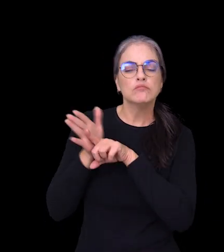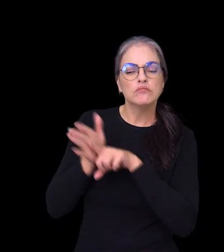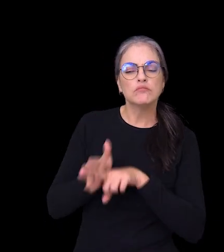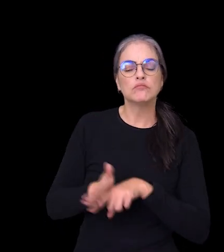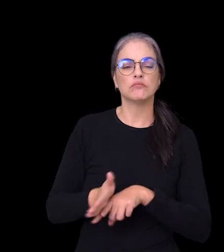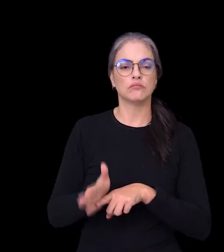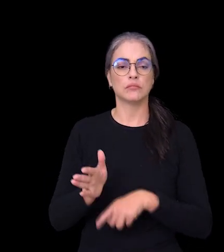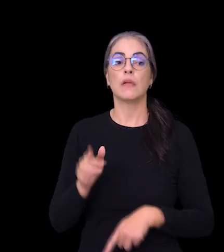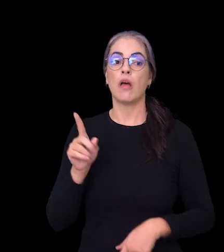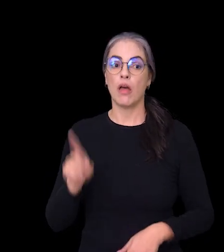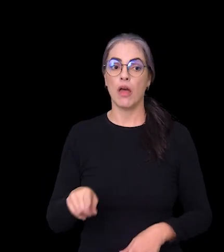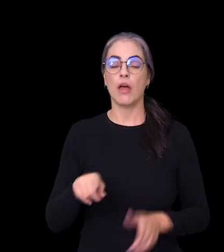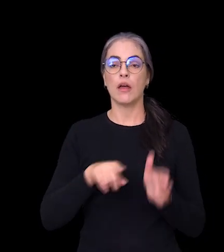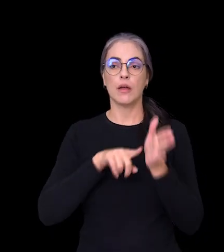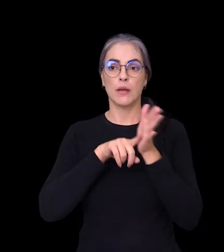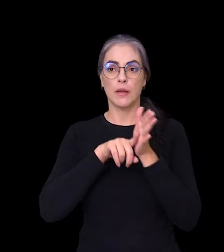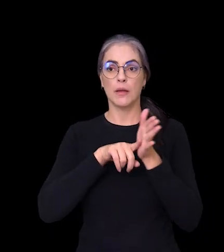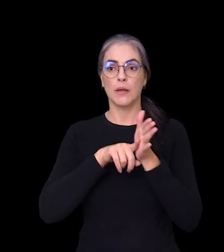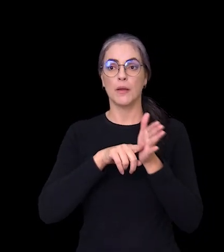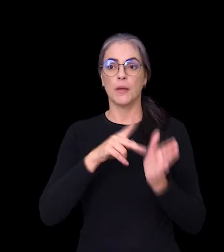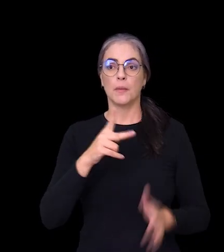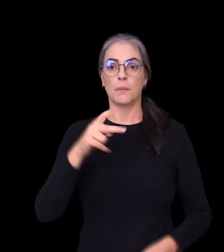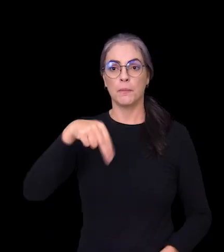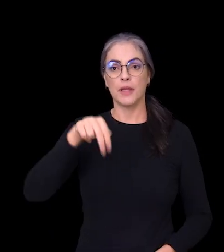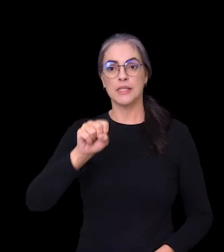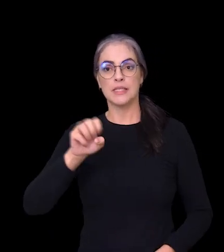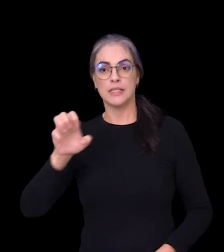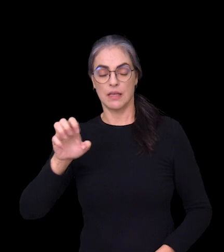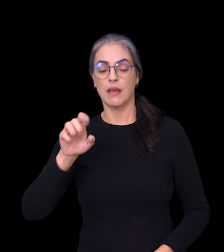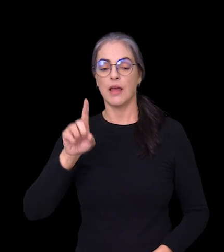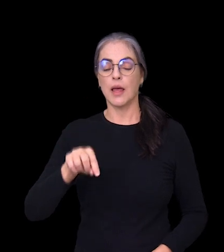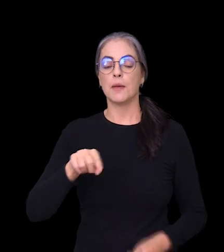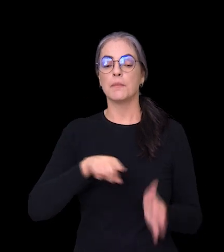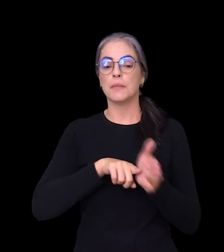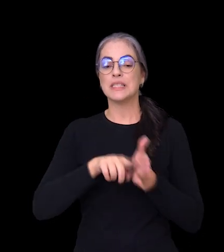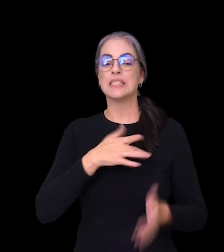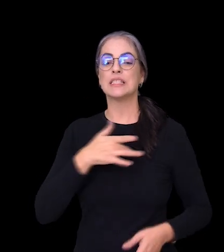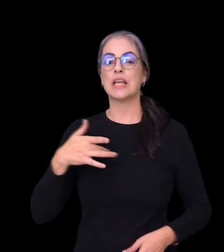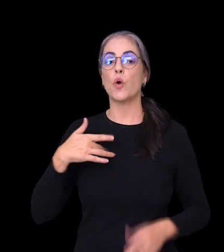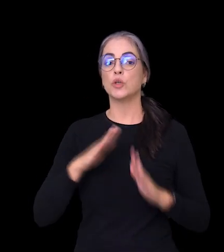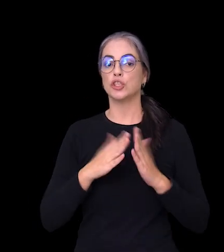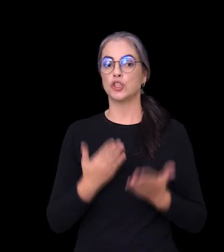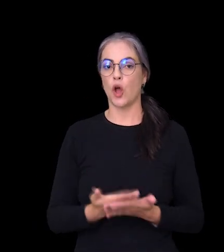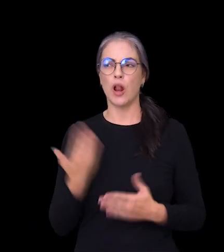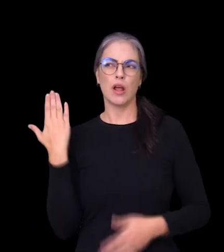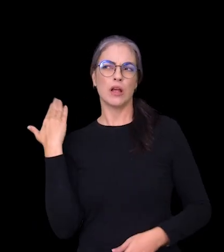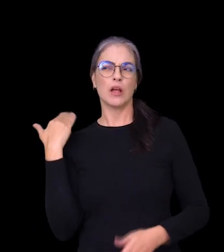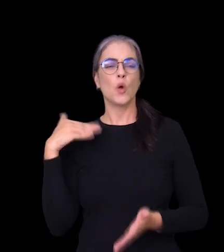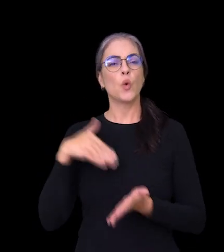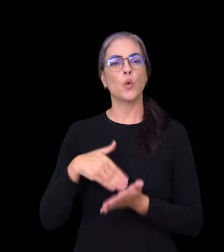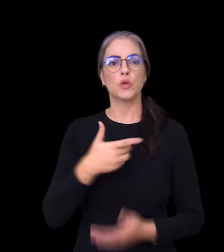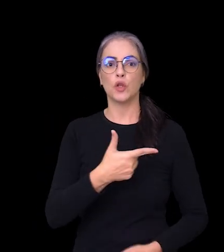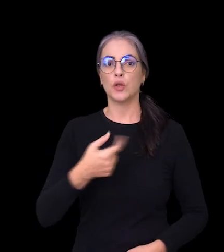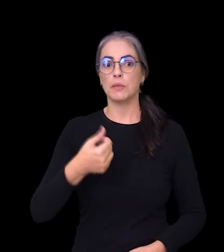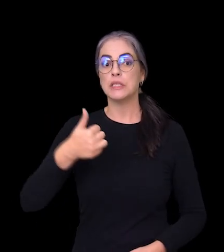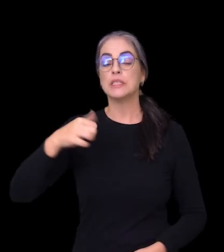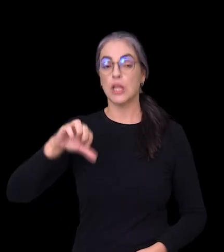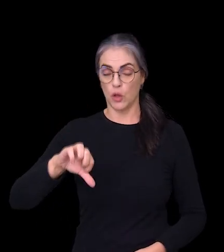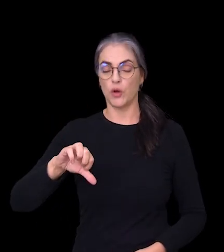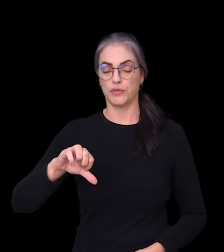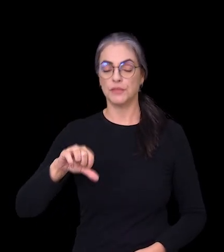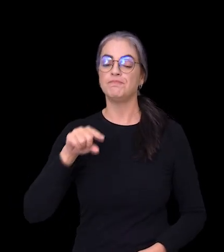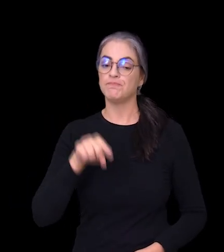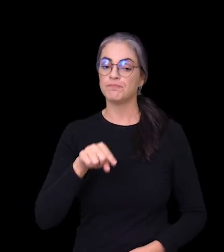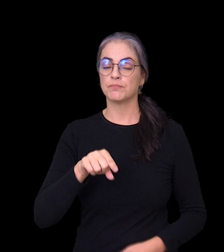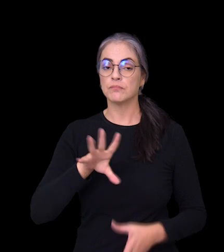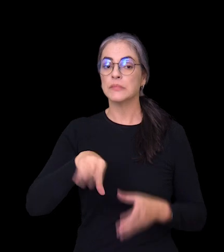de saúde escolar, a PENSE. A última pesquisa periódica foi realizada em 2019 e faz parte das